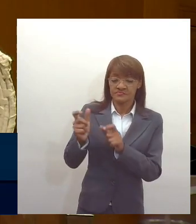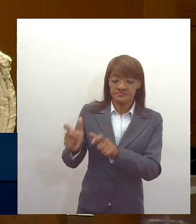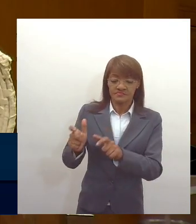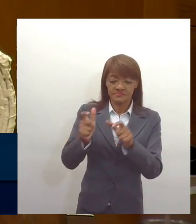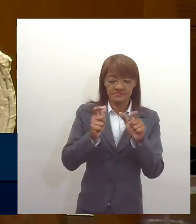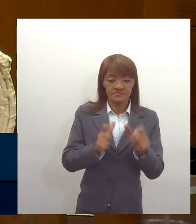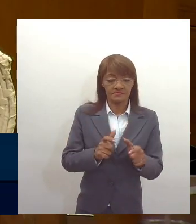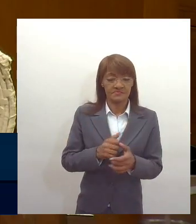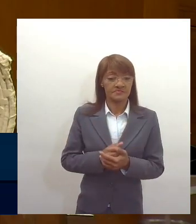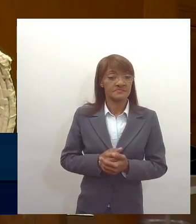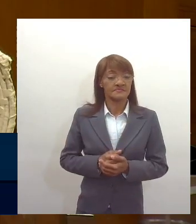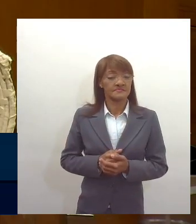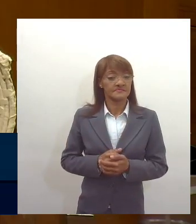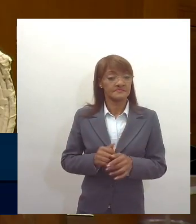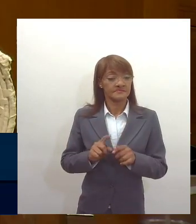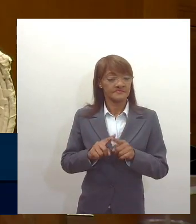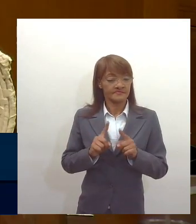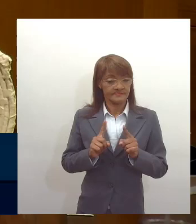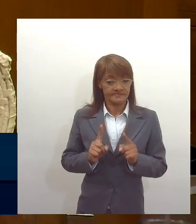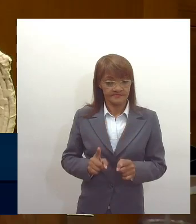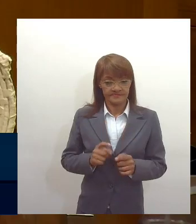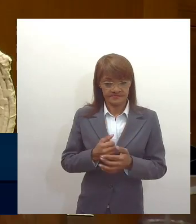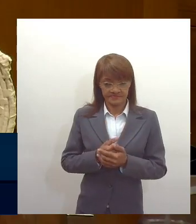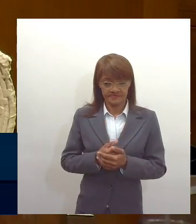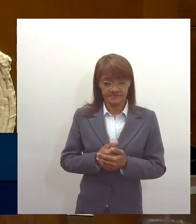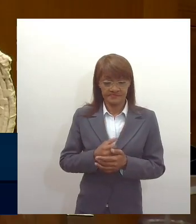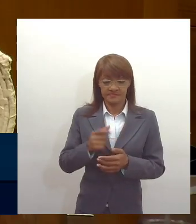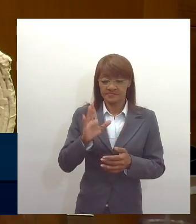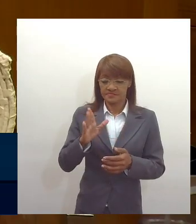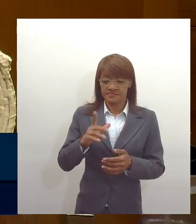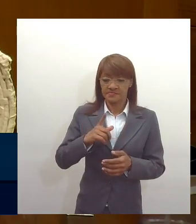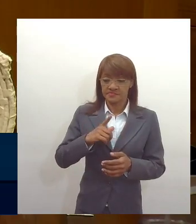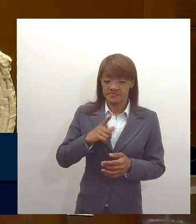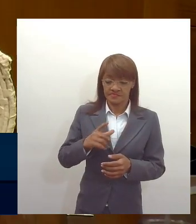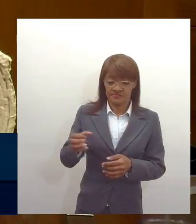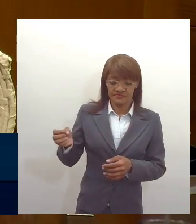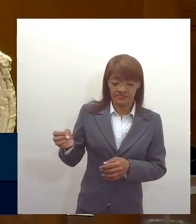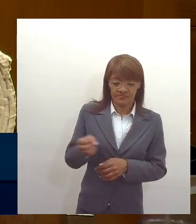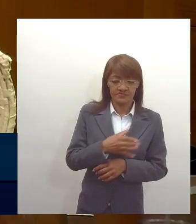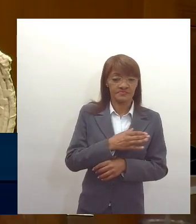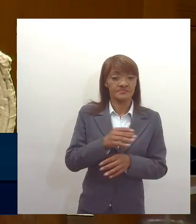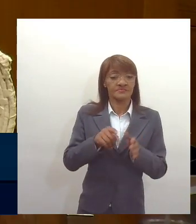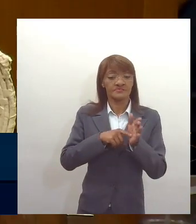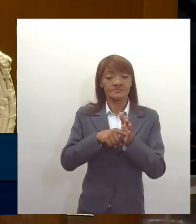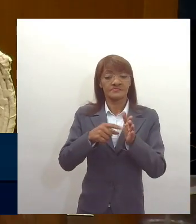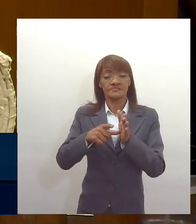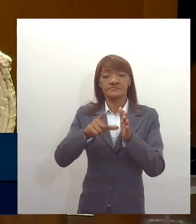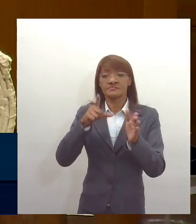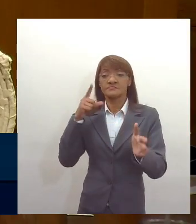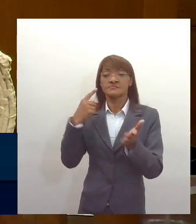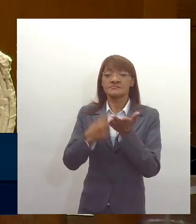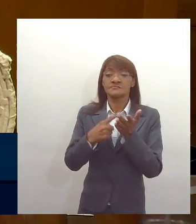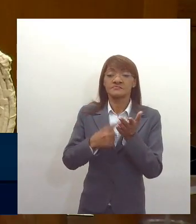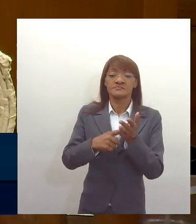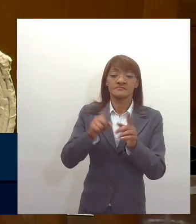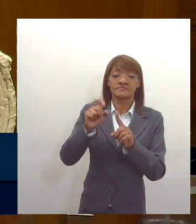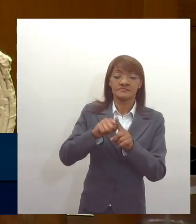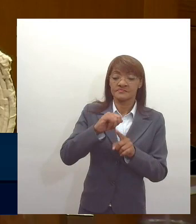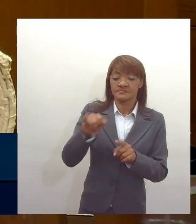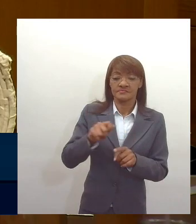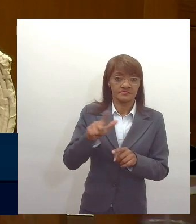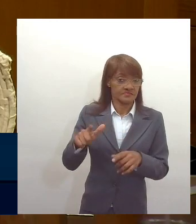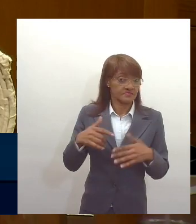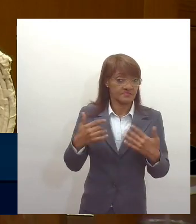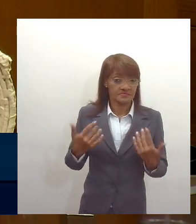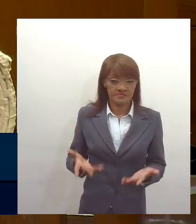nova consulta, só pode ser agendada para julho. E a gente sabe que saúde mental, né, a gente não pode